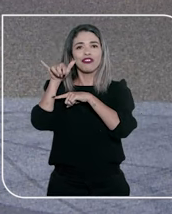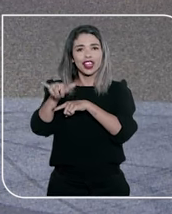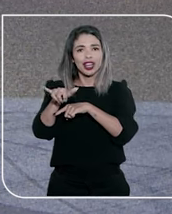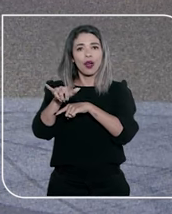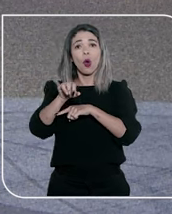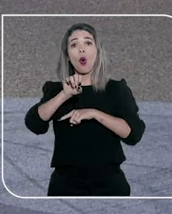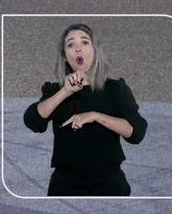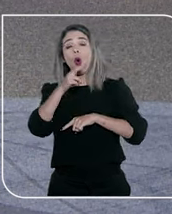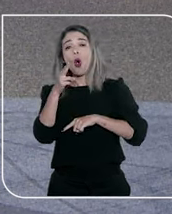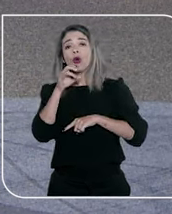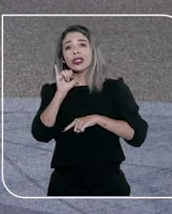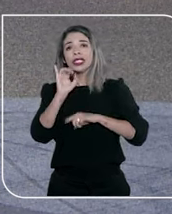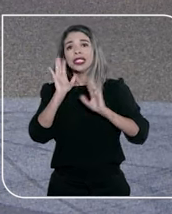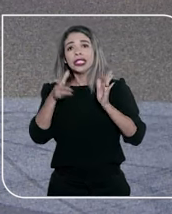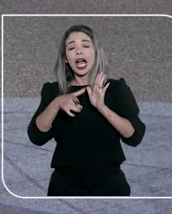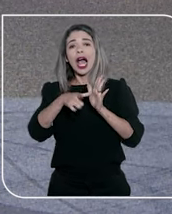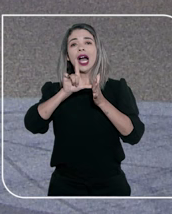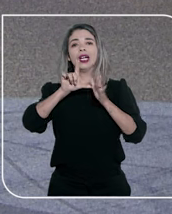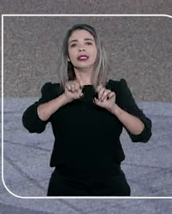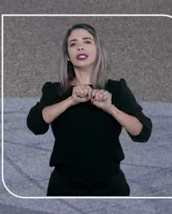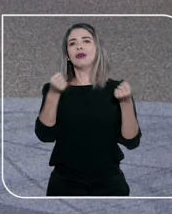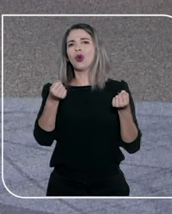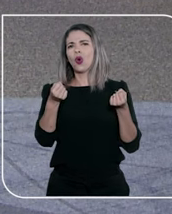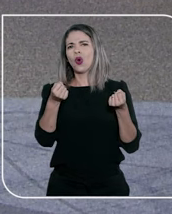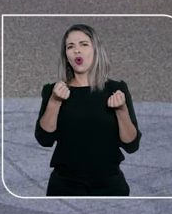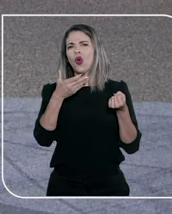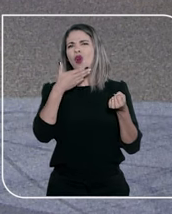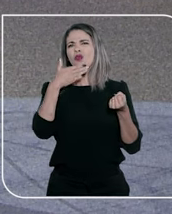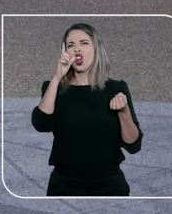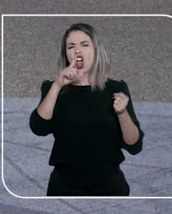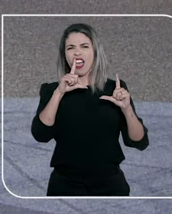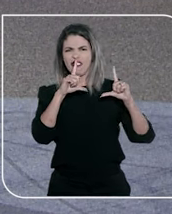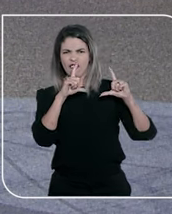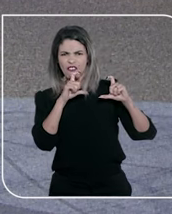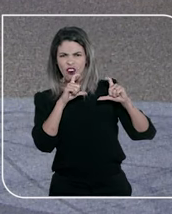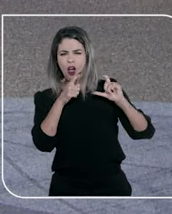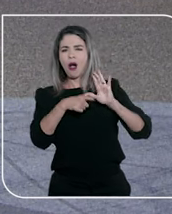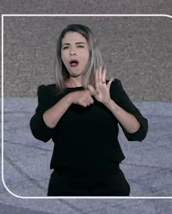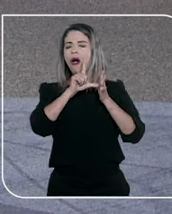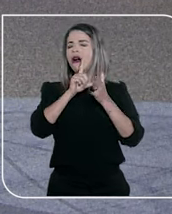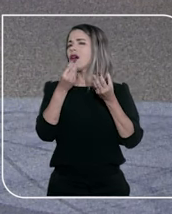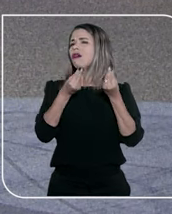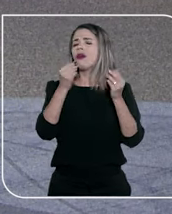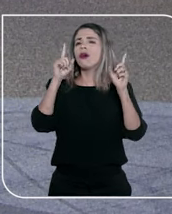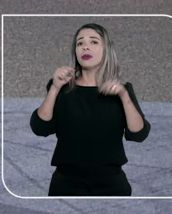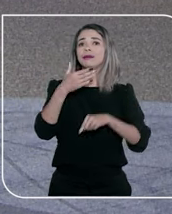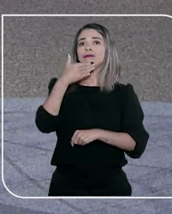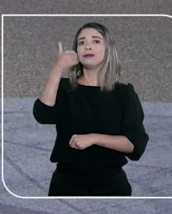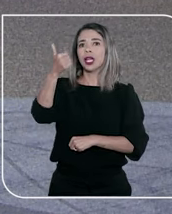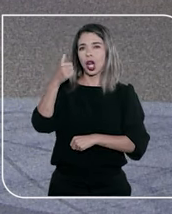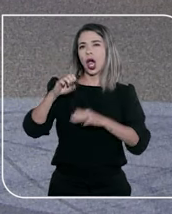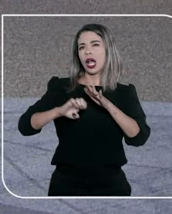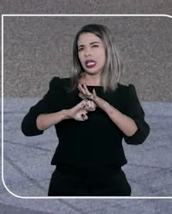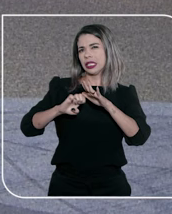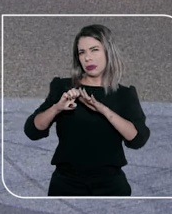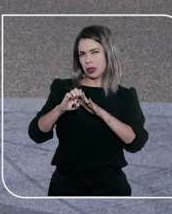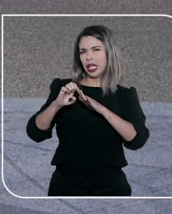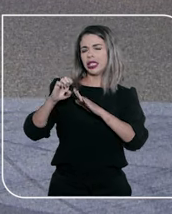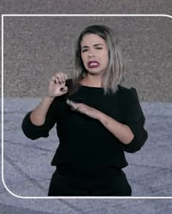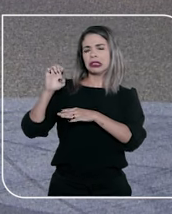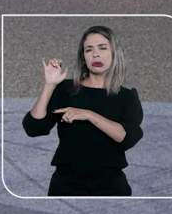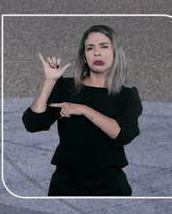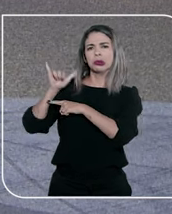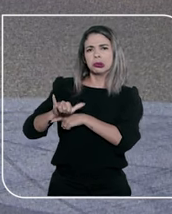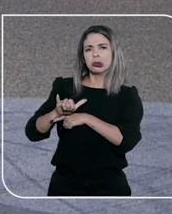já estava quebrada antes, né? O melhor seria tirar fotos antes, sei lá. O que as companhias aéreas elas têm tomado como precaução e como